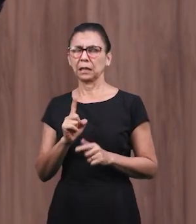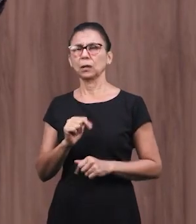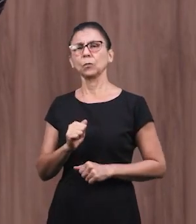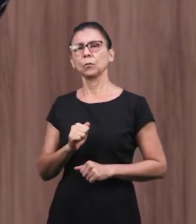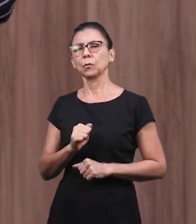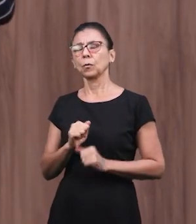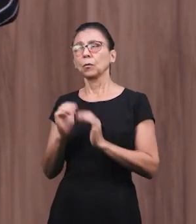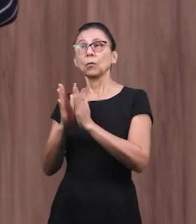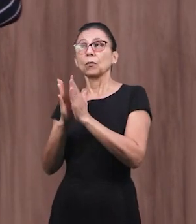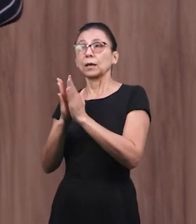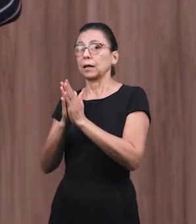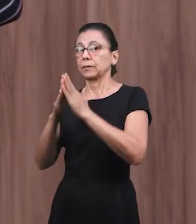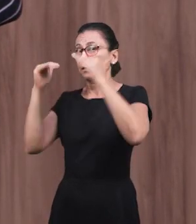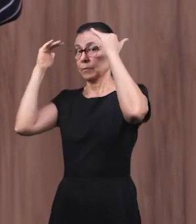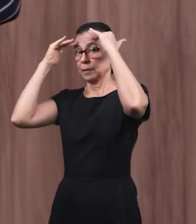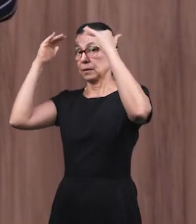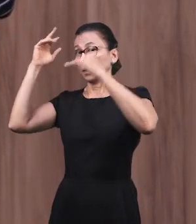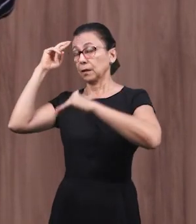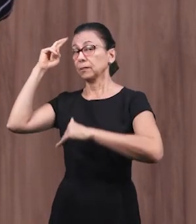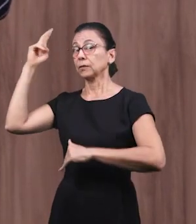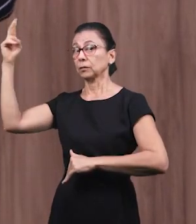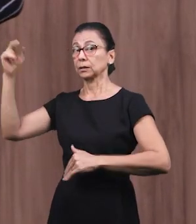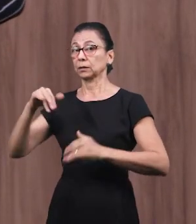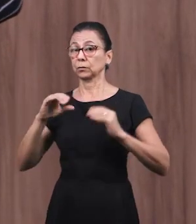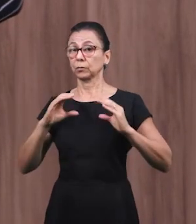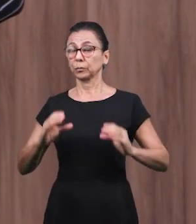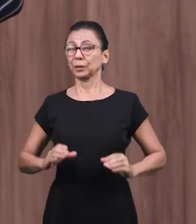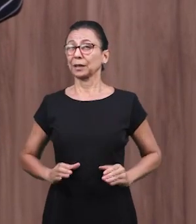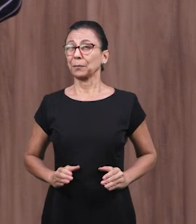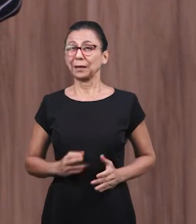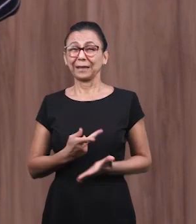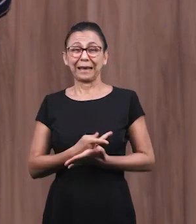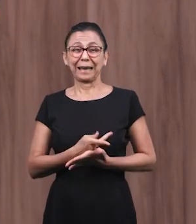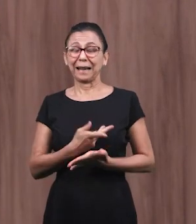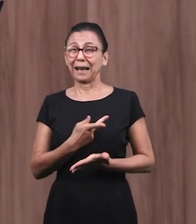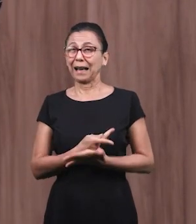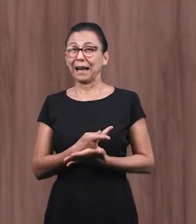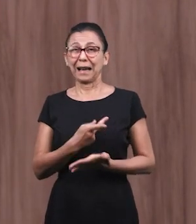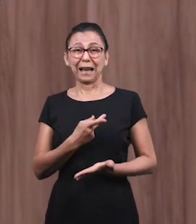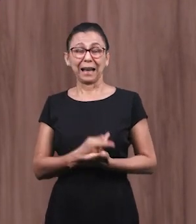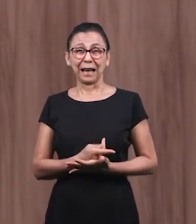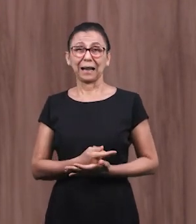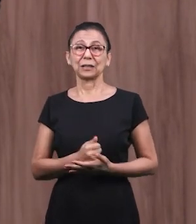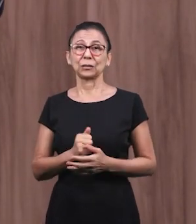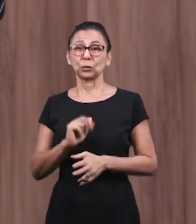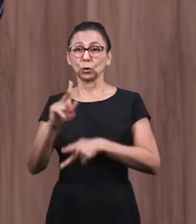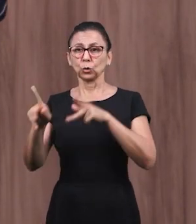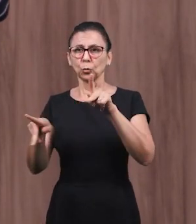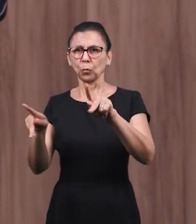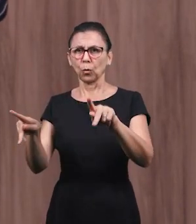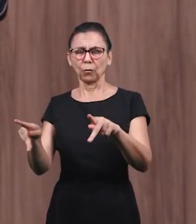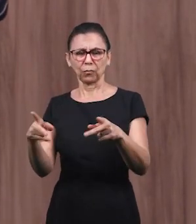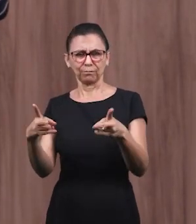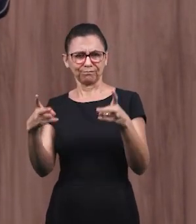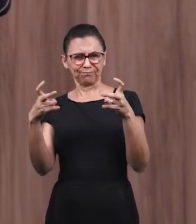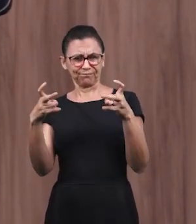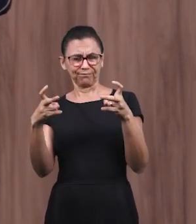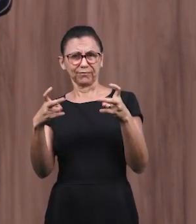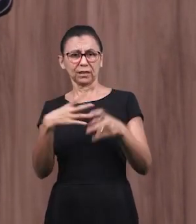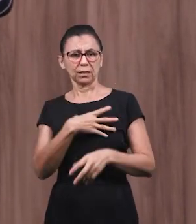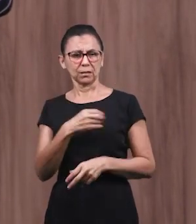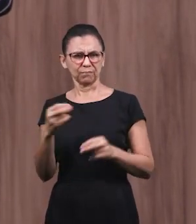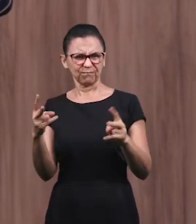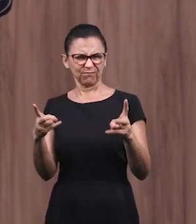adoração e respeito ao Senhor. Essa postura era mau exemplo para o povo e para os seus filhos.